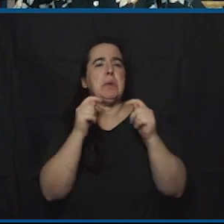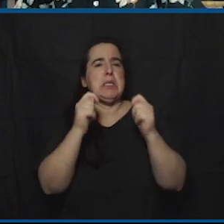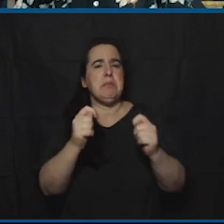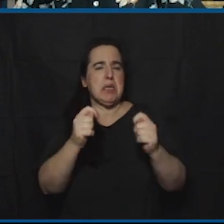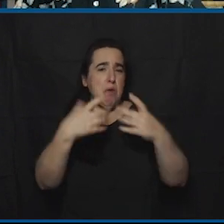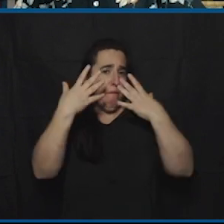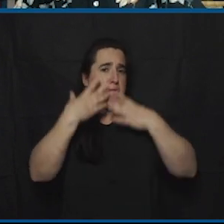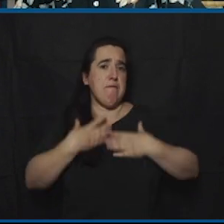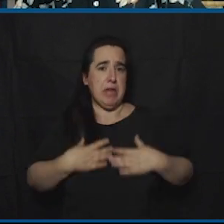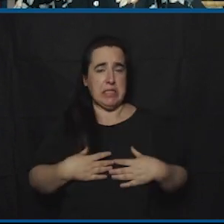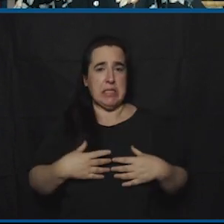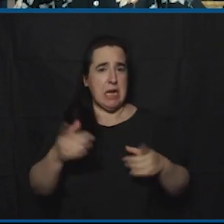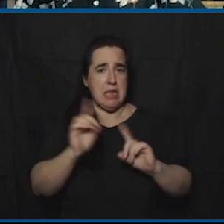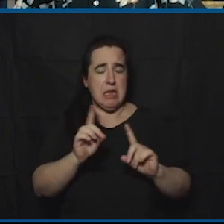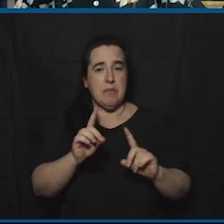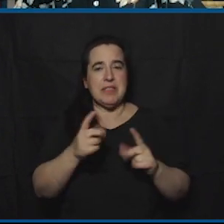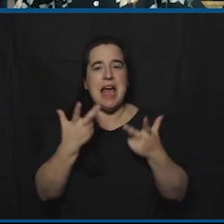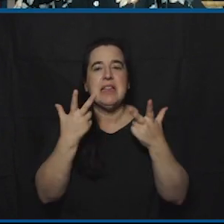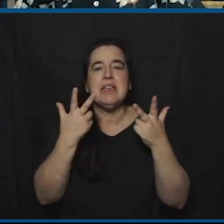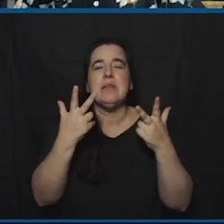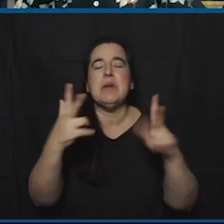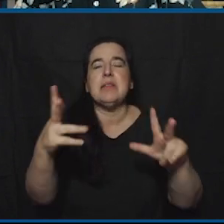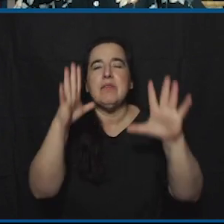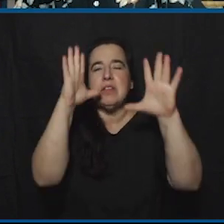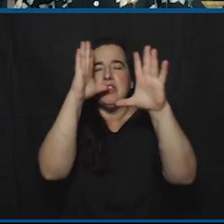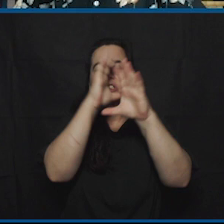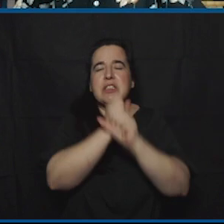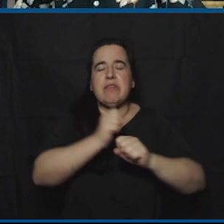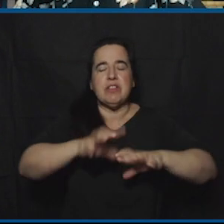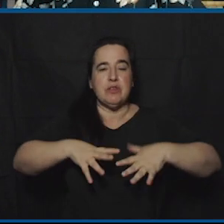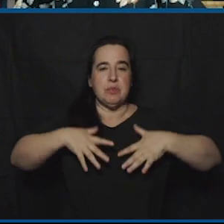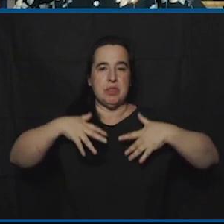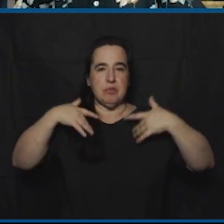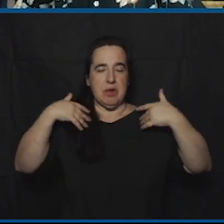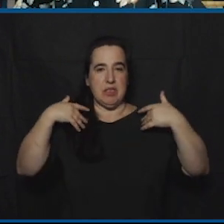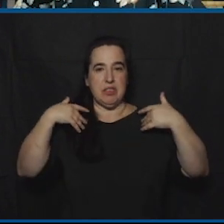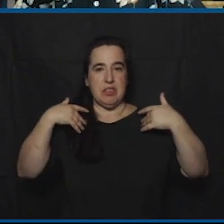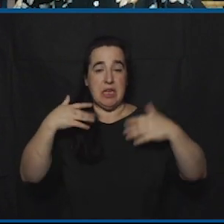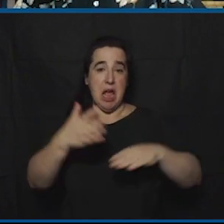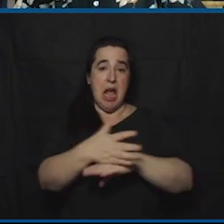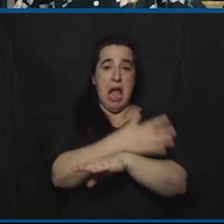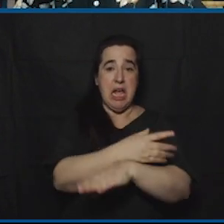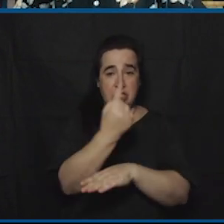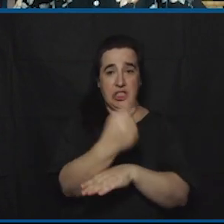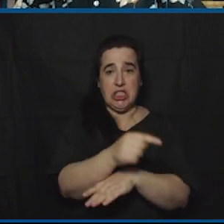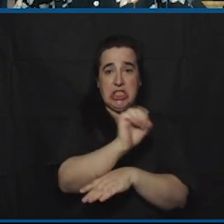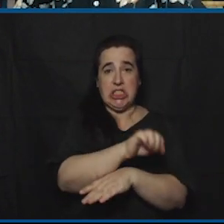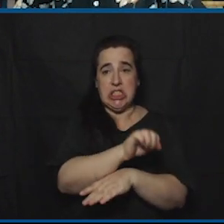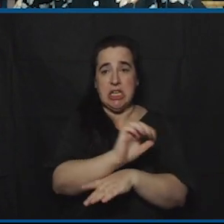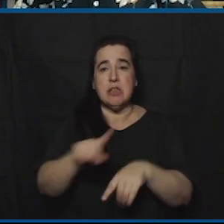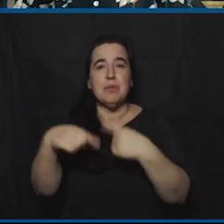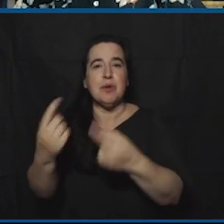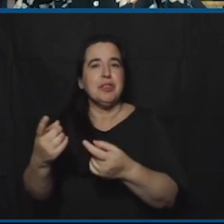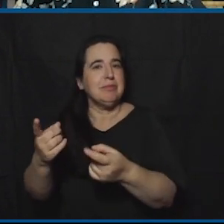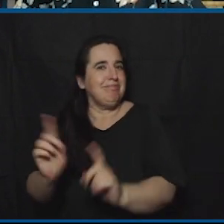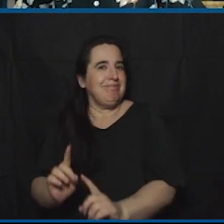do inimigo, mas era a libertação das trevas espirituais em que eles se encontravam. E é muito interessante